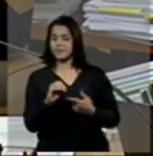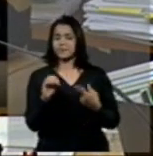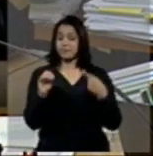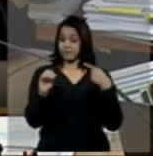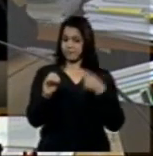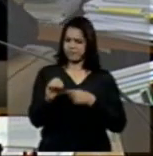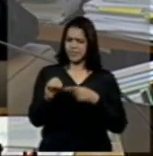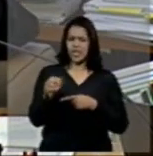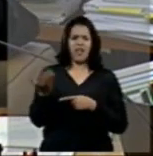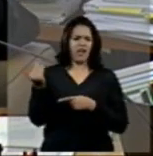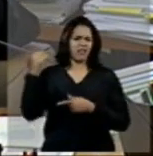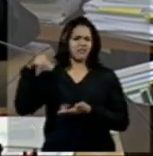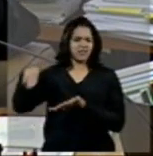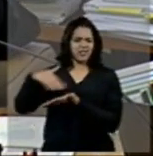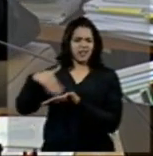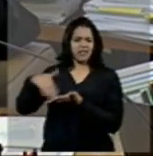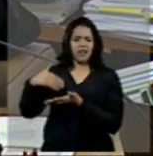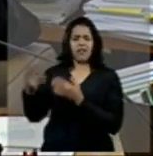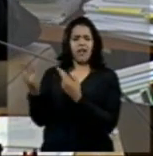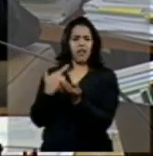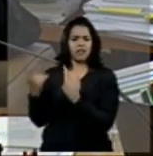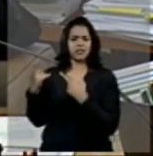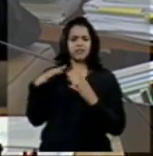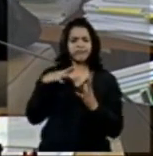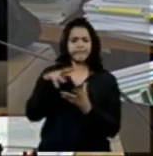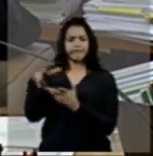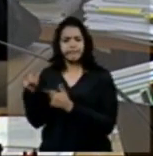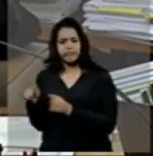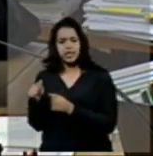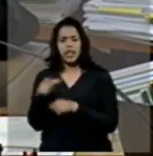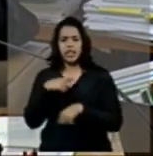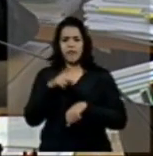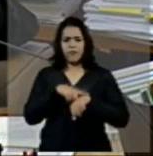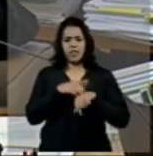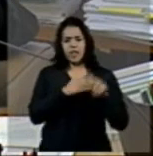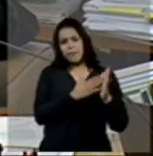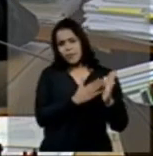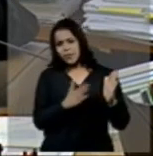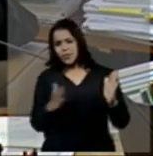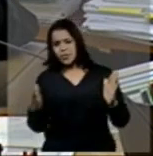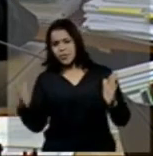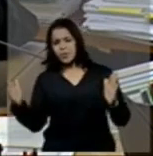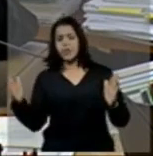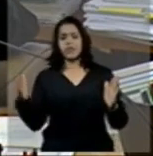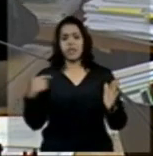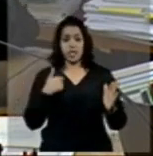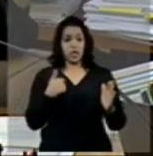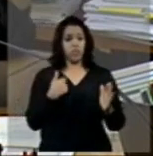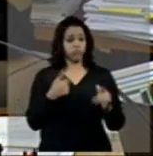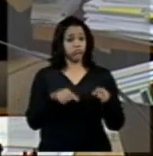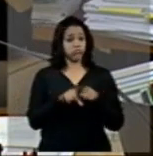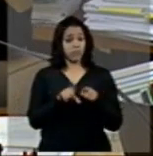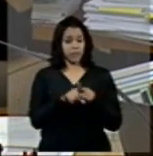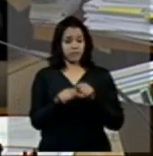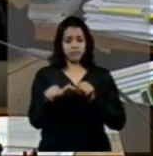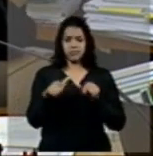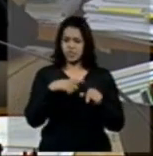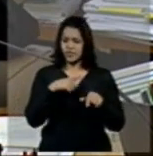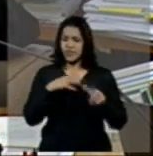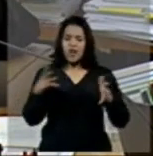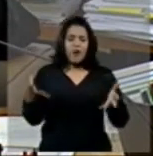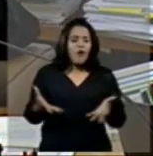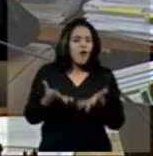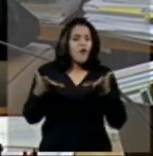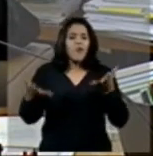como secretário de Relações Internacionais, passou o período do ministro Marco Aurélio e eu tive também a